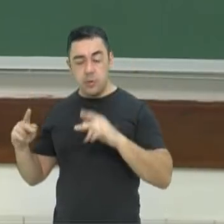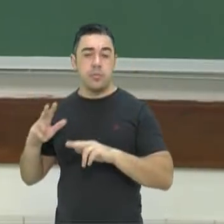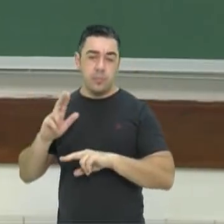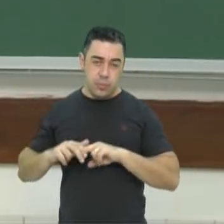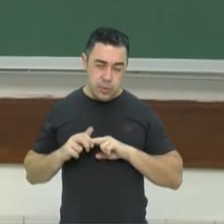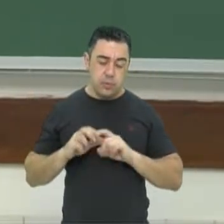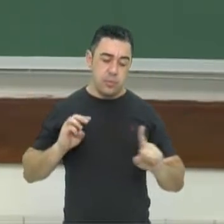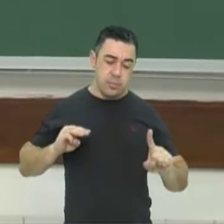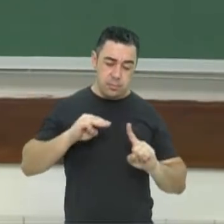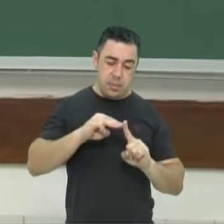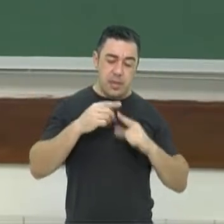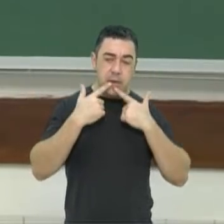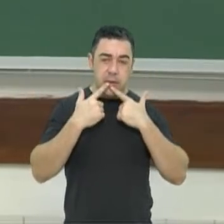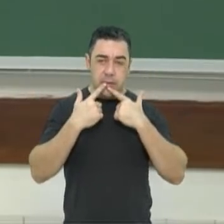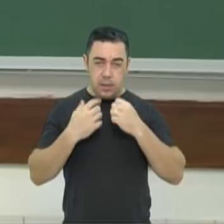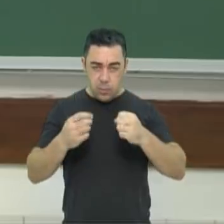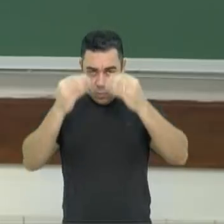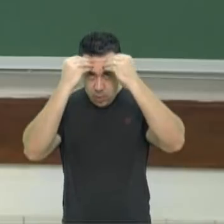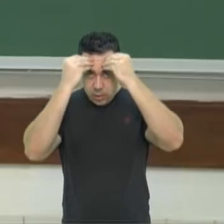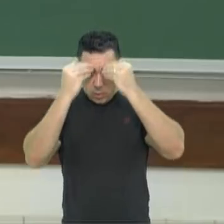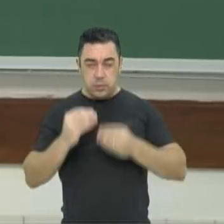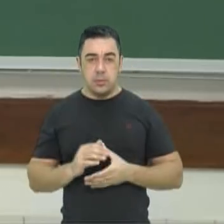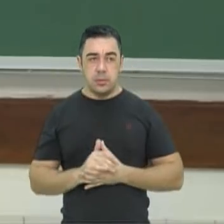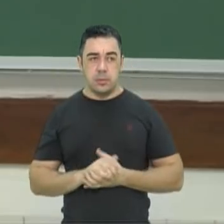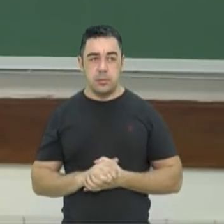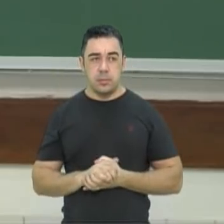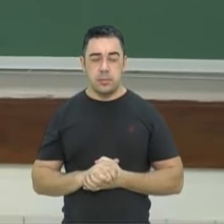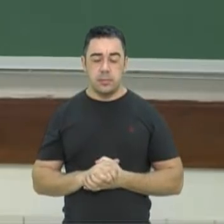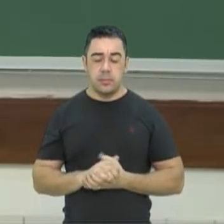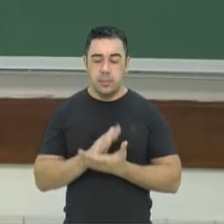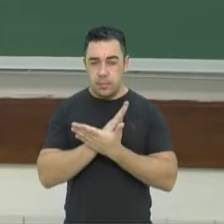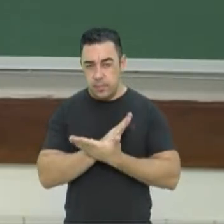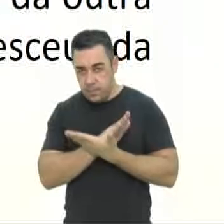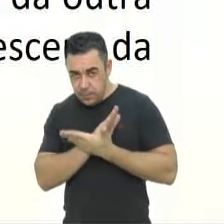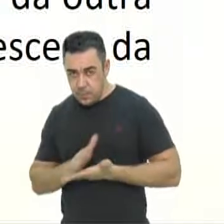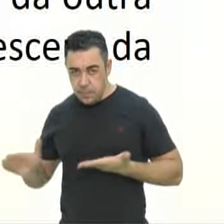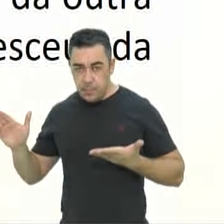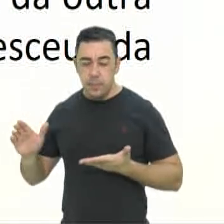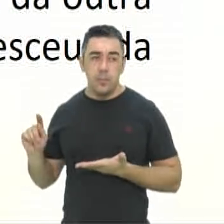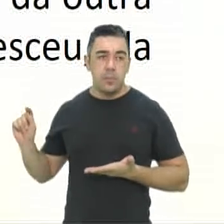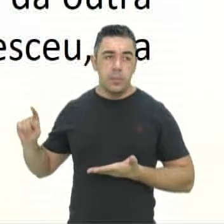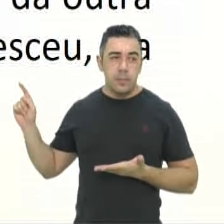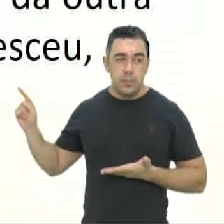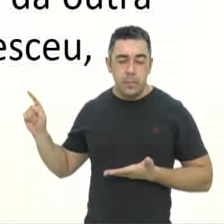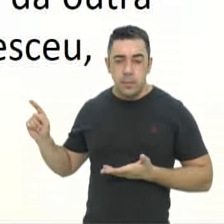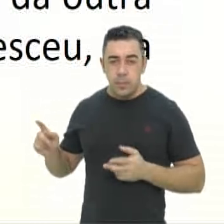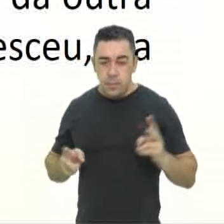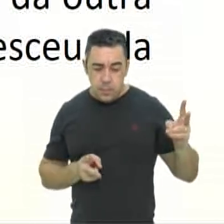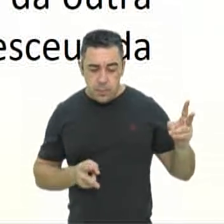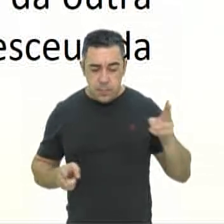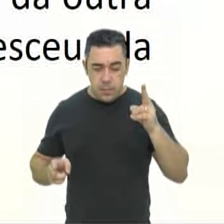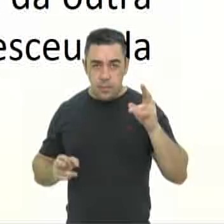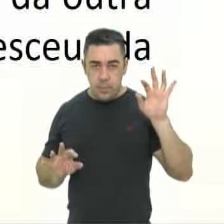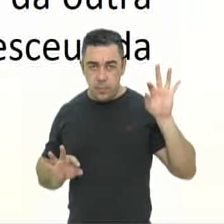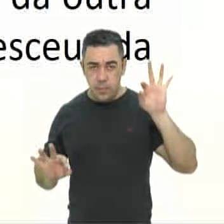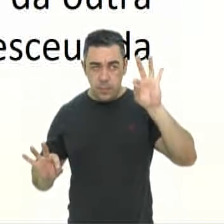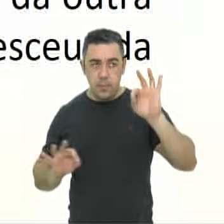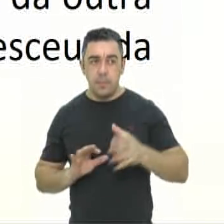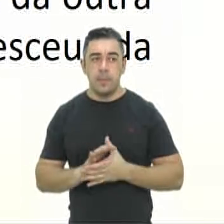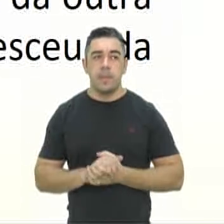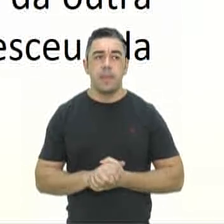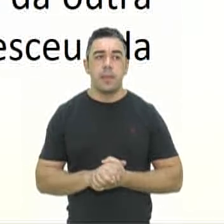a metalinguagem. E, para nós começarmos, nós temos um trecho do sermão da